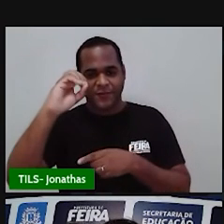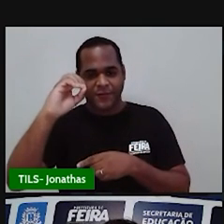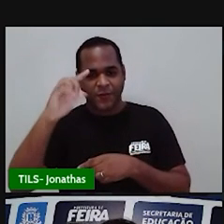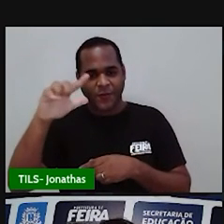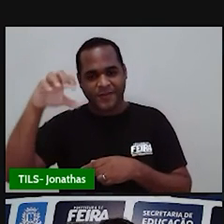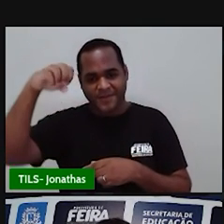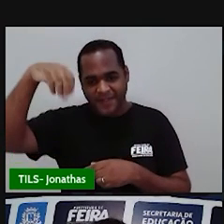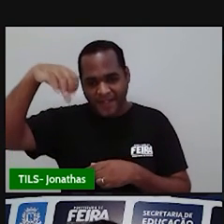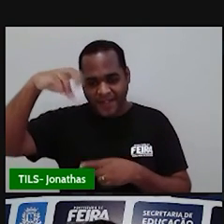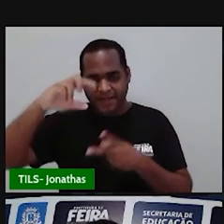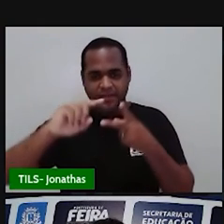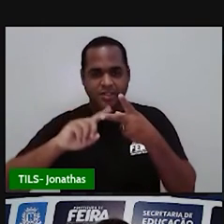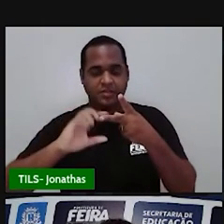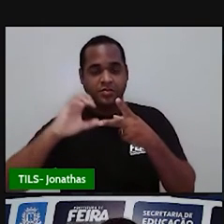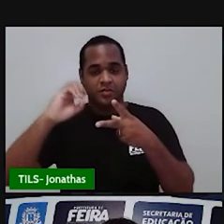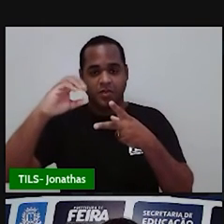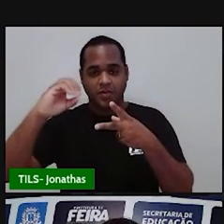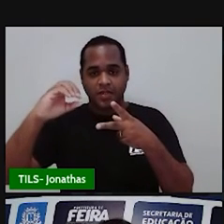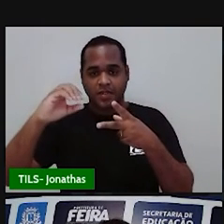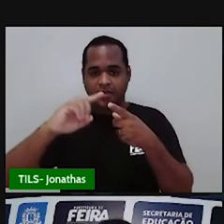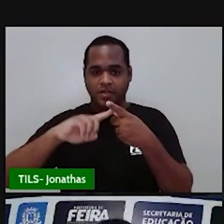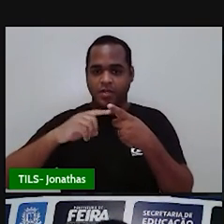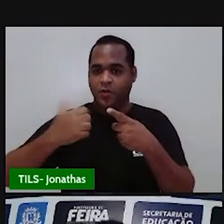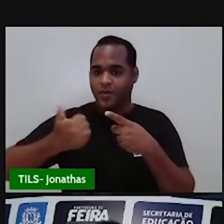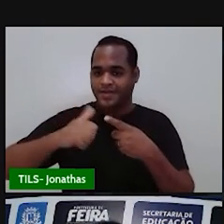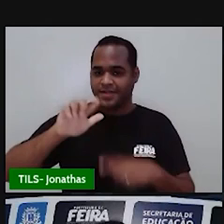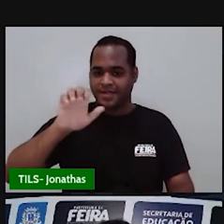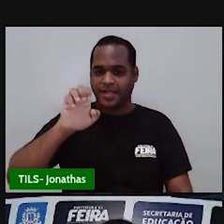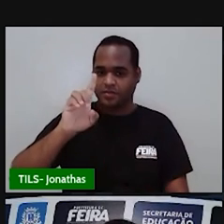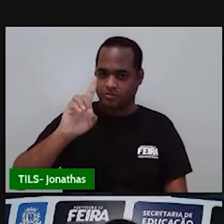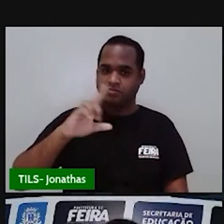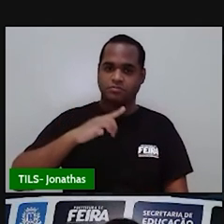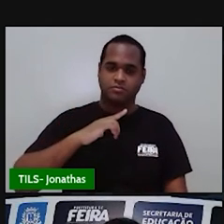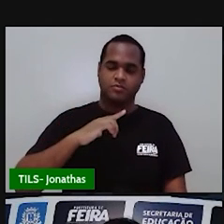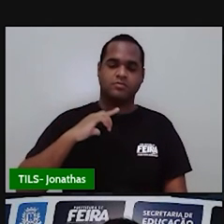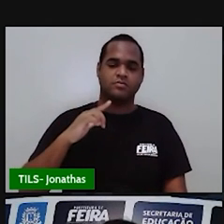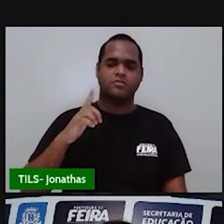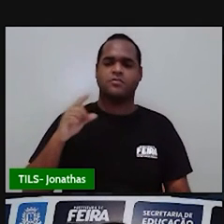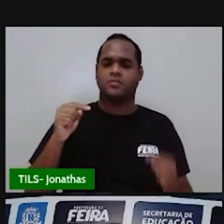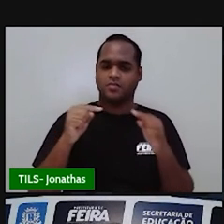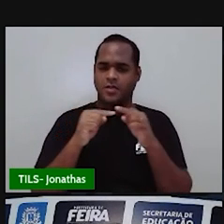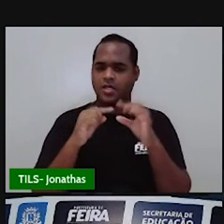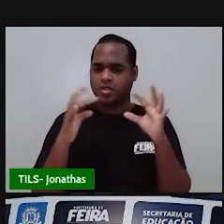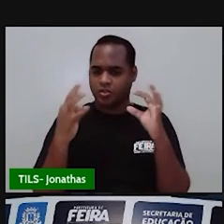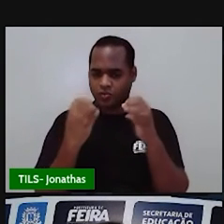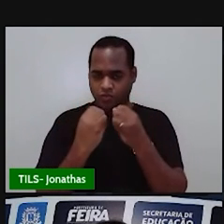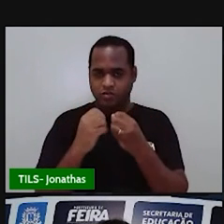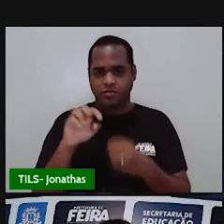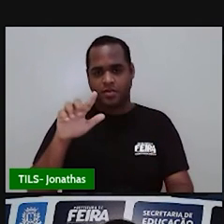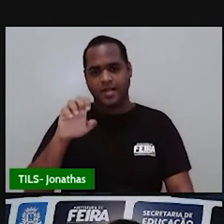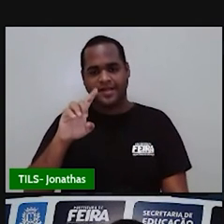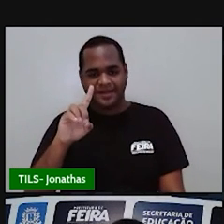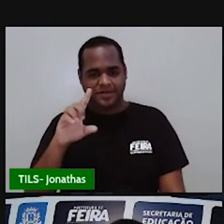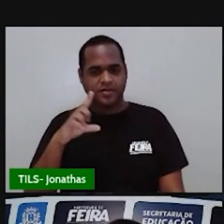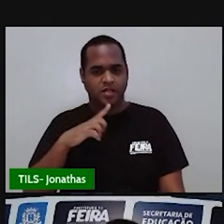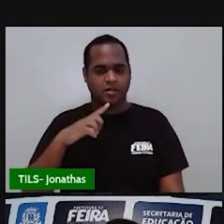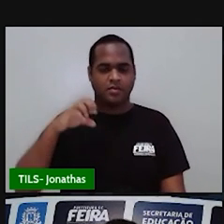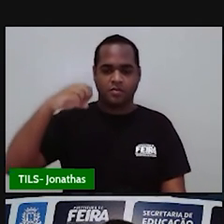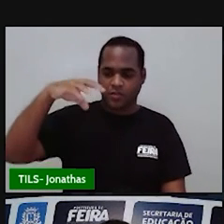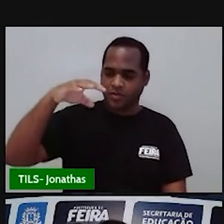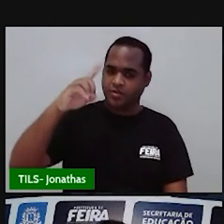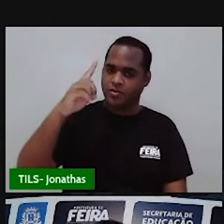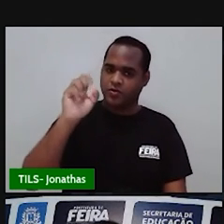tem a fluorescente zero e 11 lâmpadas de LED. E todas essas lâmpadas de LED têm uma potência